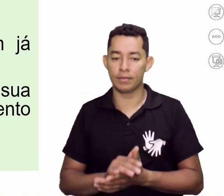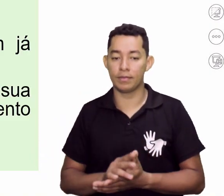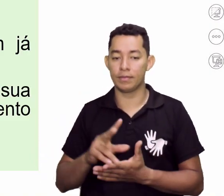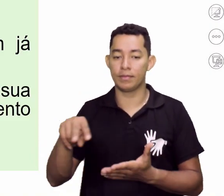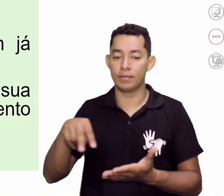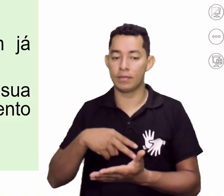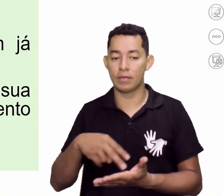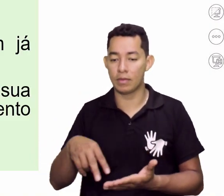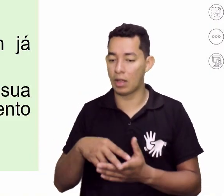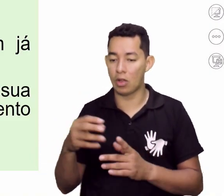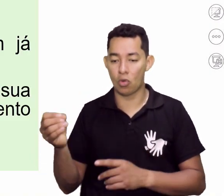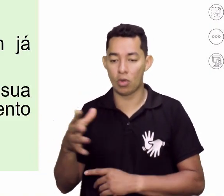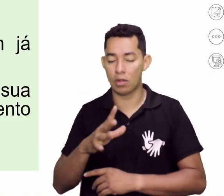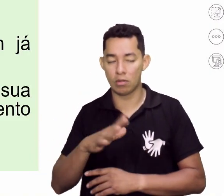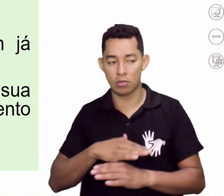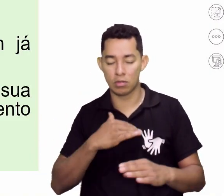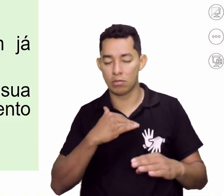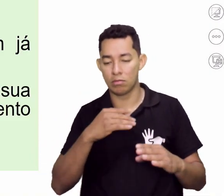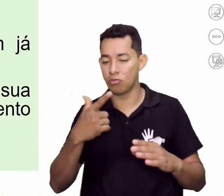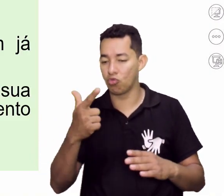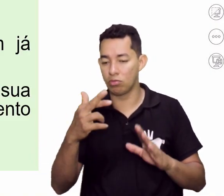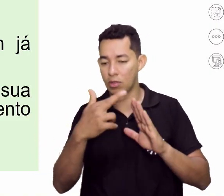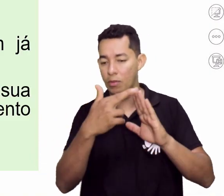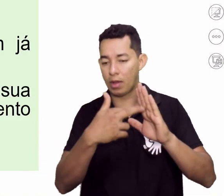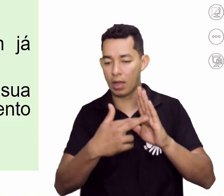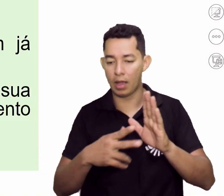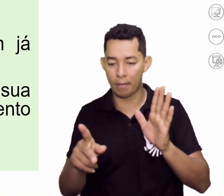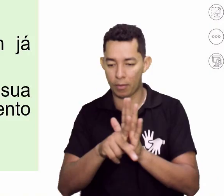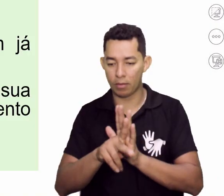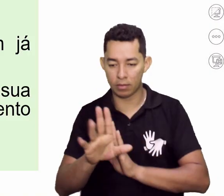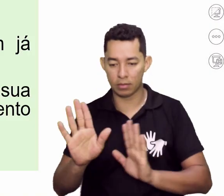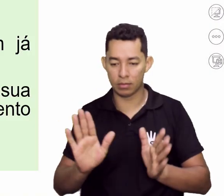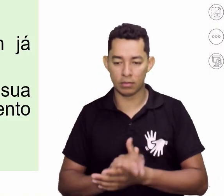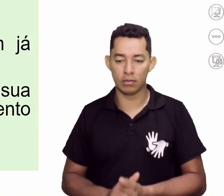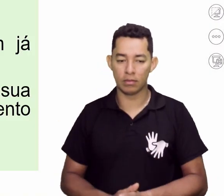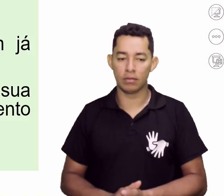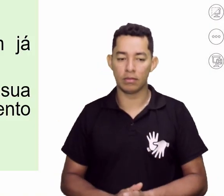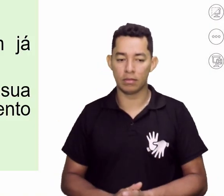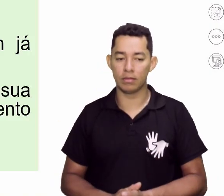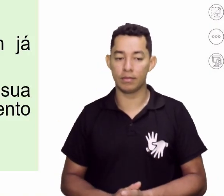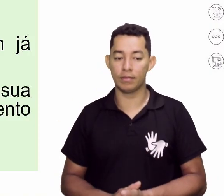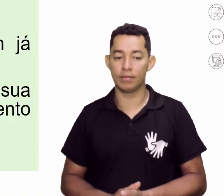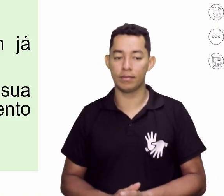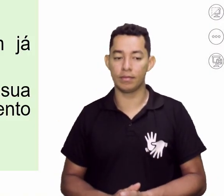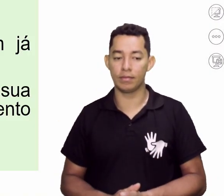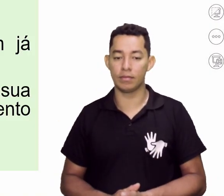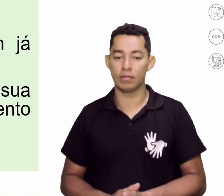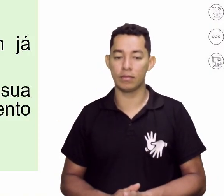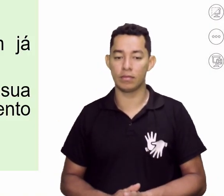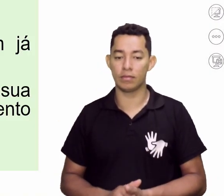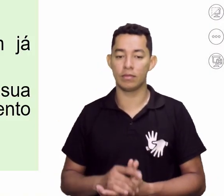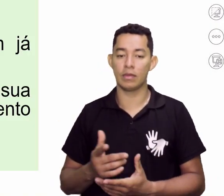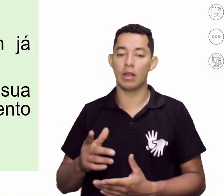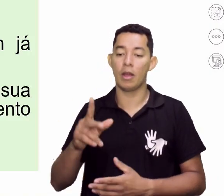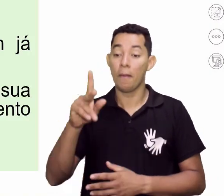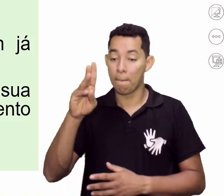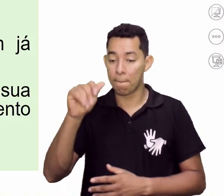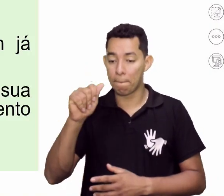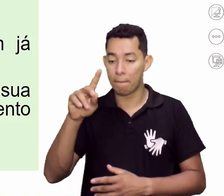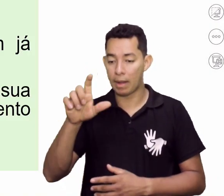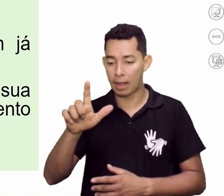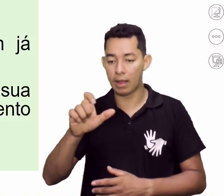a nenhuma regra, nenhum estilo, né? E o balé, ao contrário, tem suas